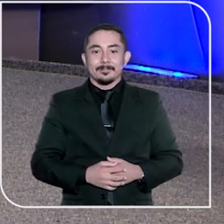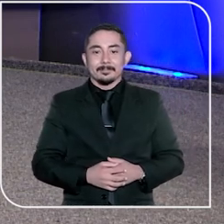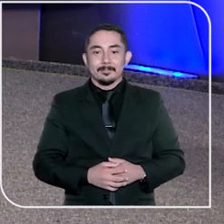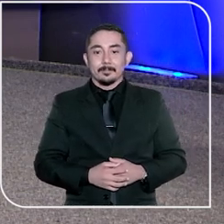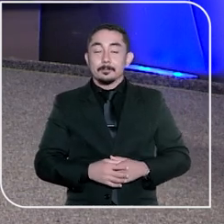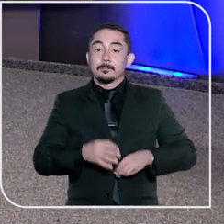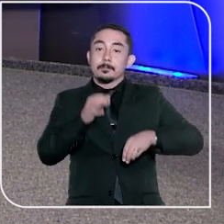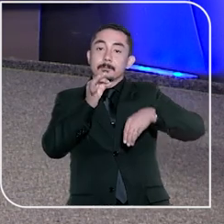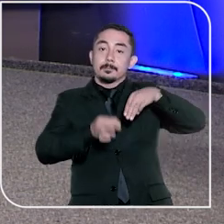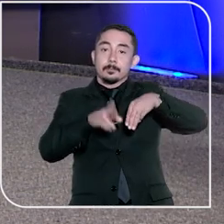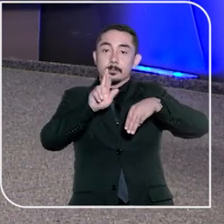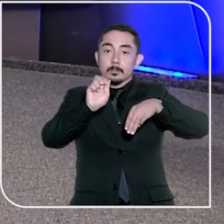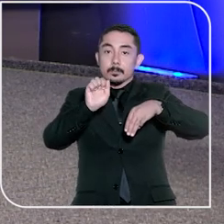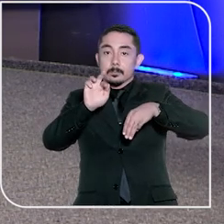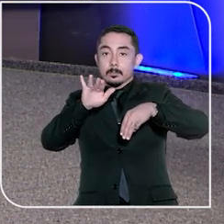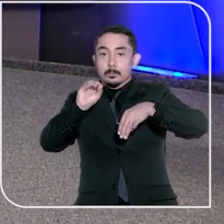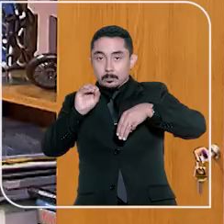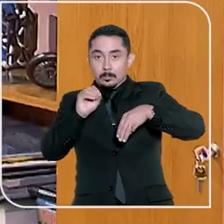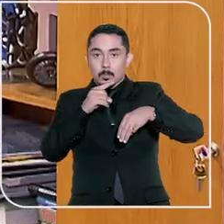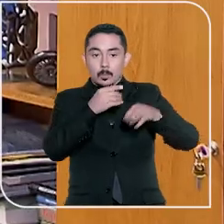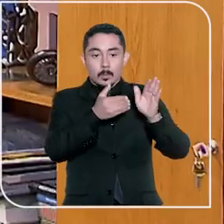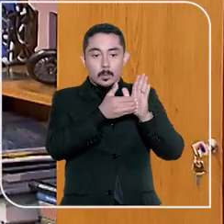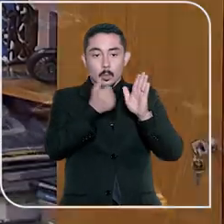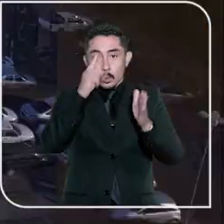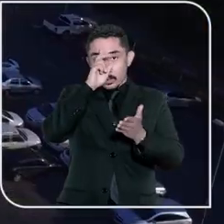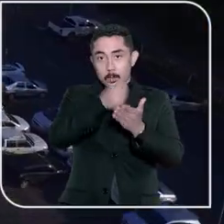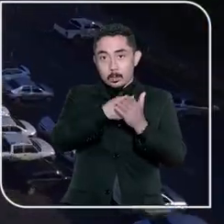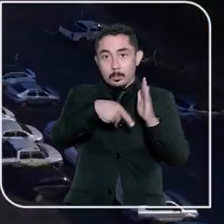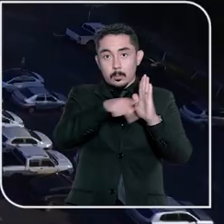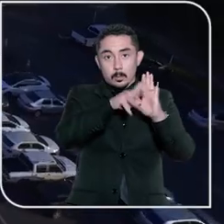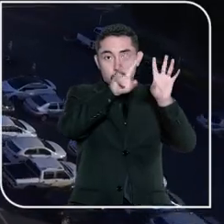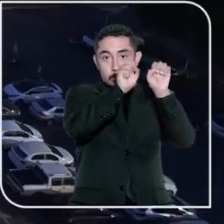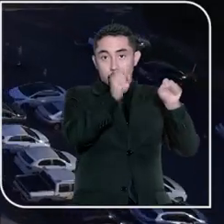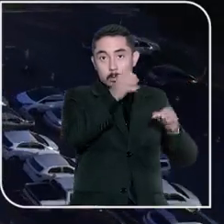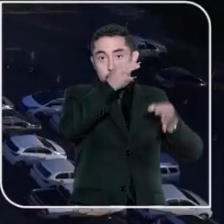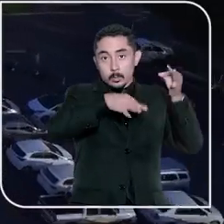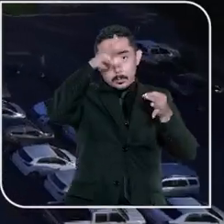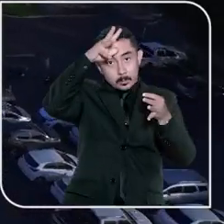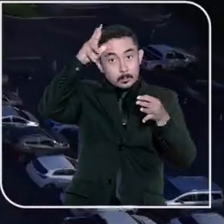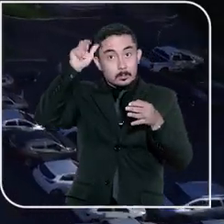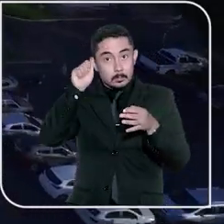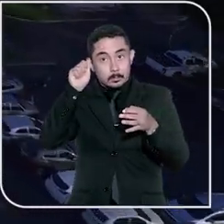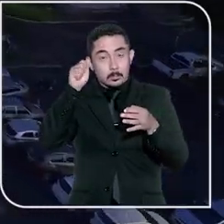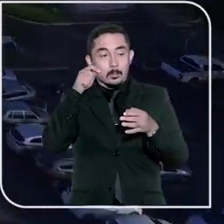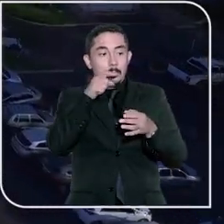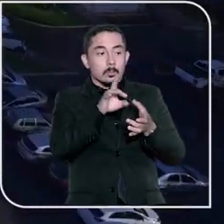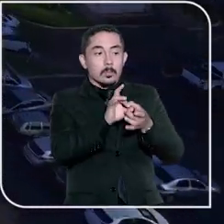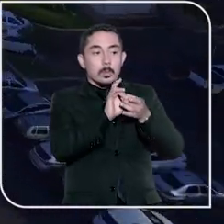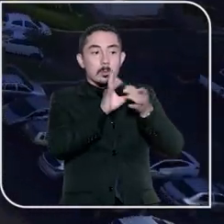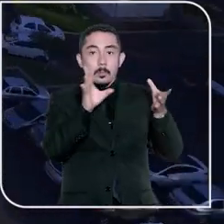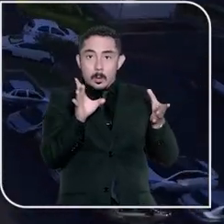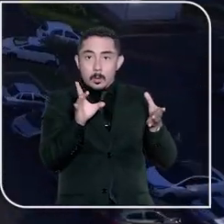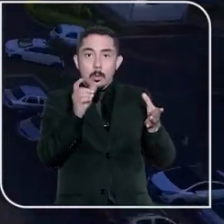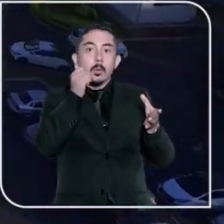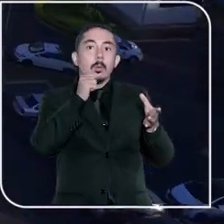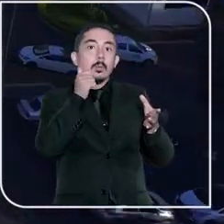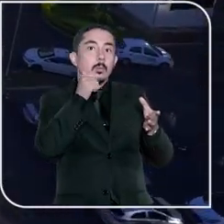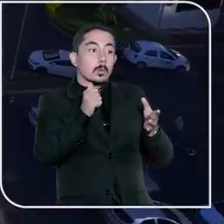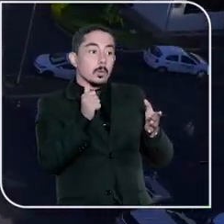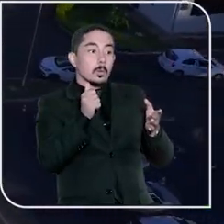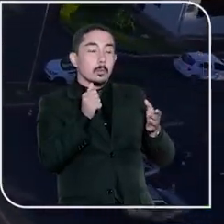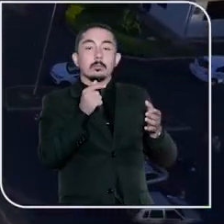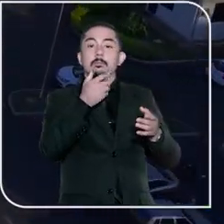Campos o ministro Rogério esqui Cruz caou decisão do Tribunal de Justiça de Mato Grosso que concedeu